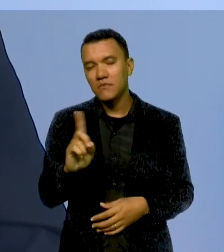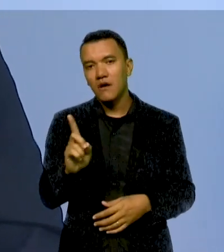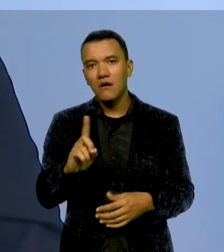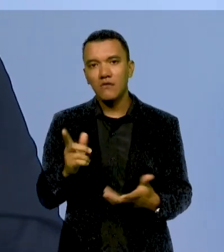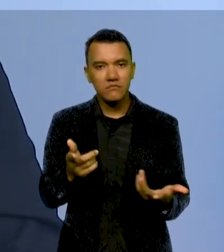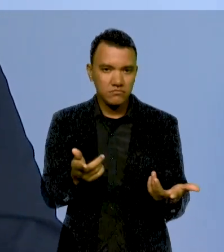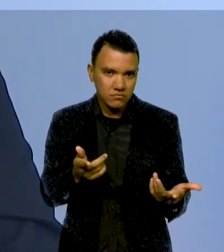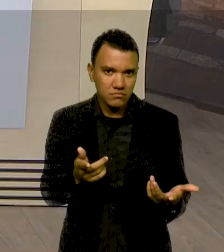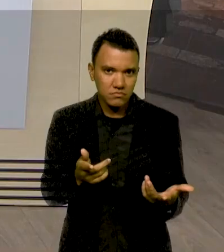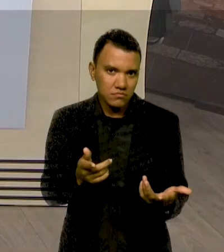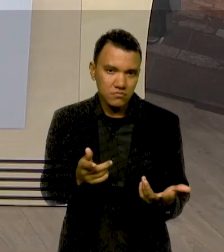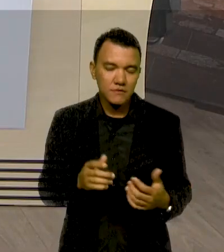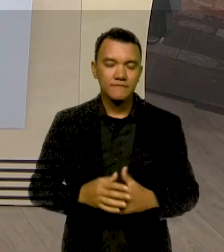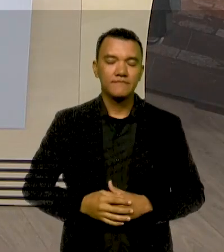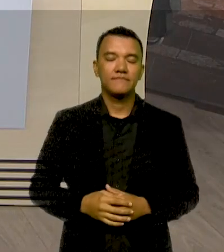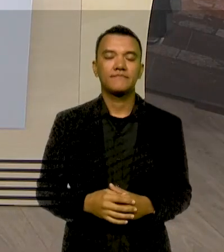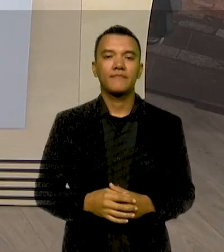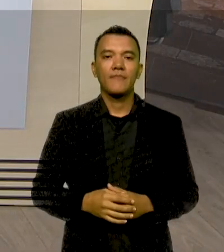sabe?